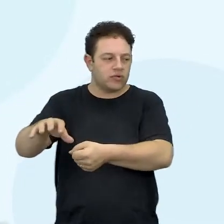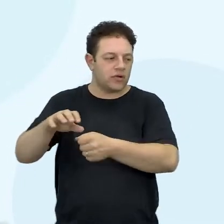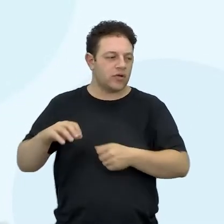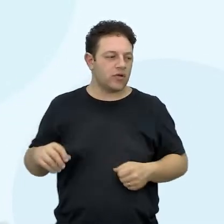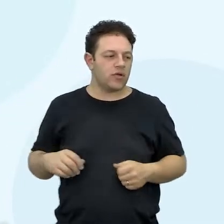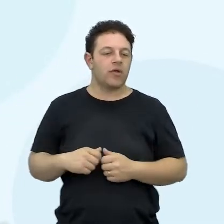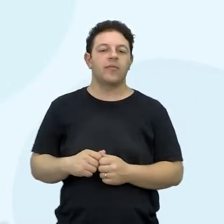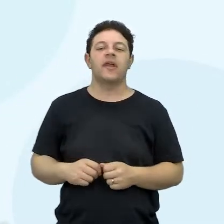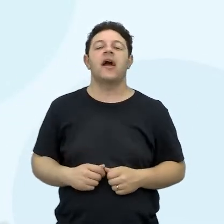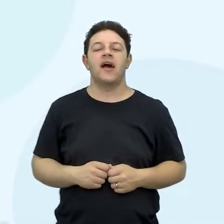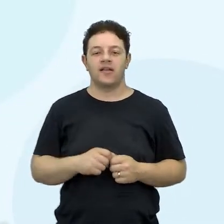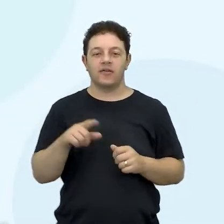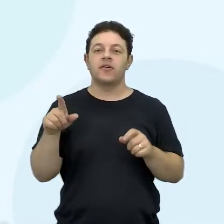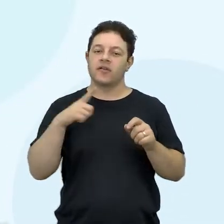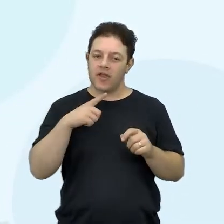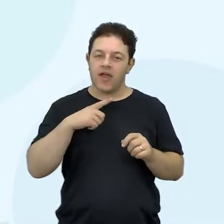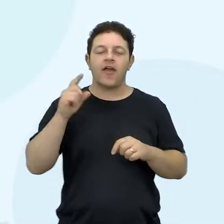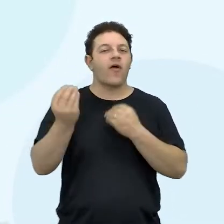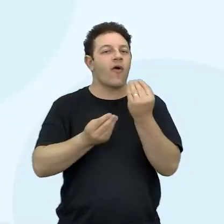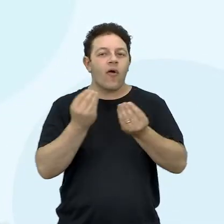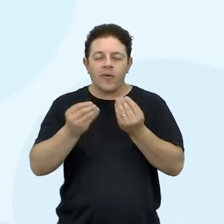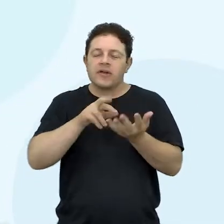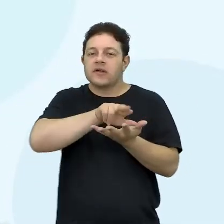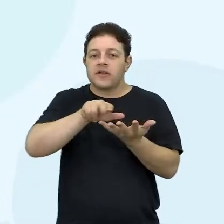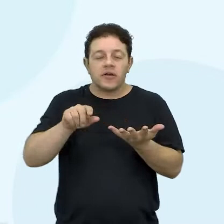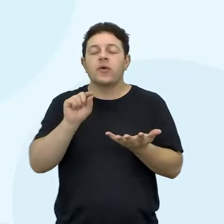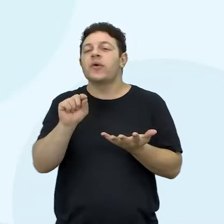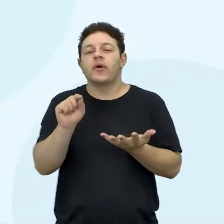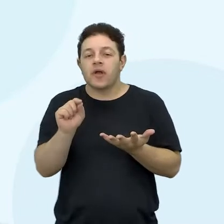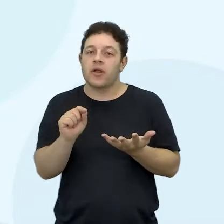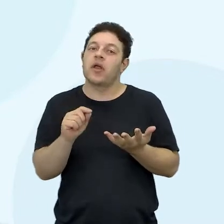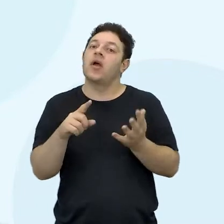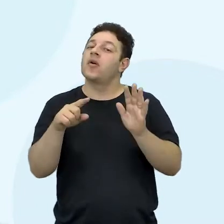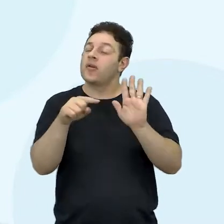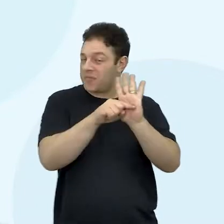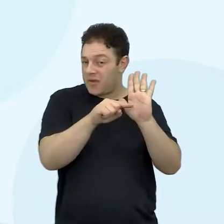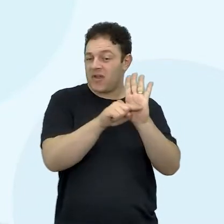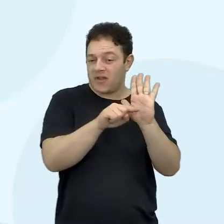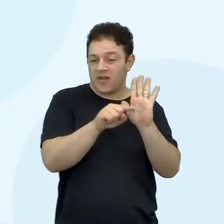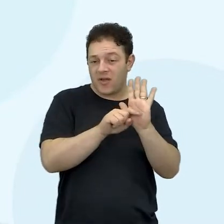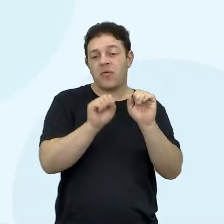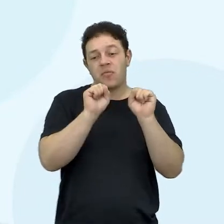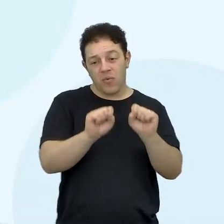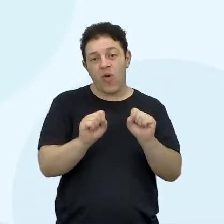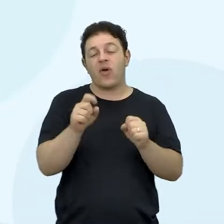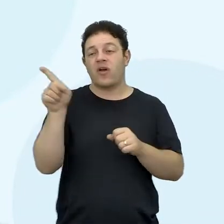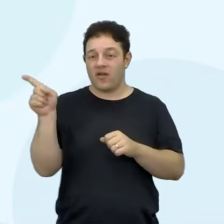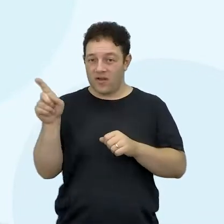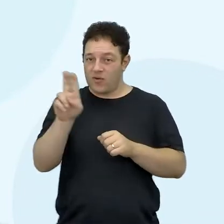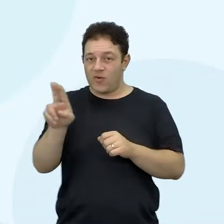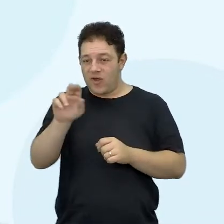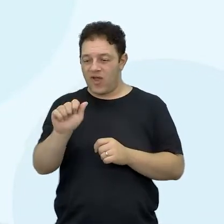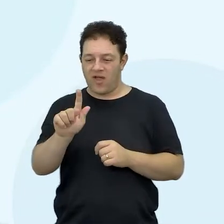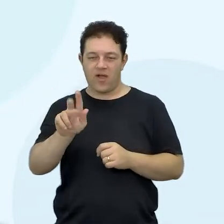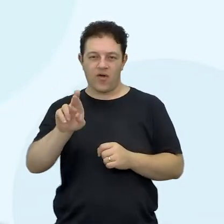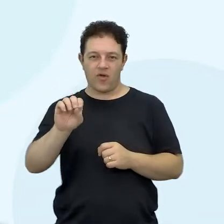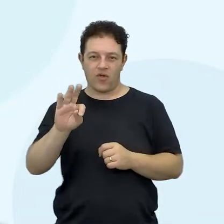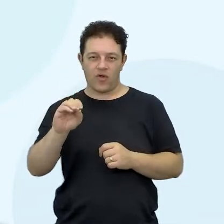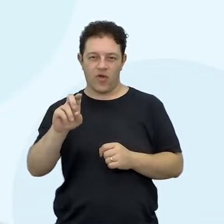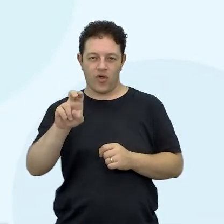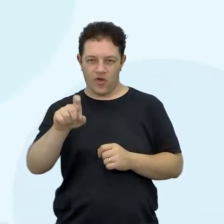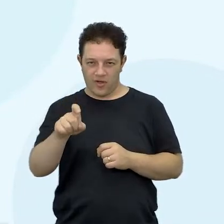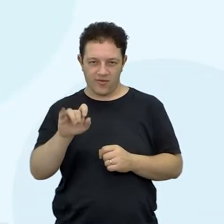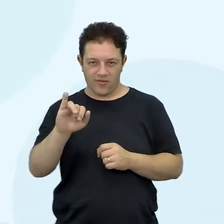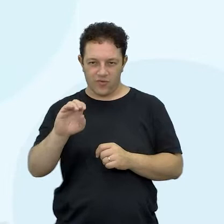a respeito das consequências, principalmente as consequências negativas ao uso do agrotóxico. Falamos,